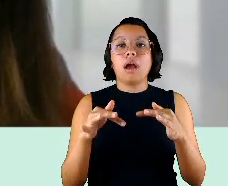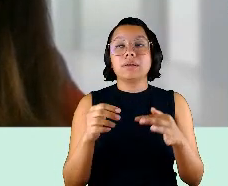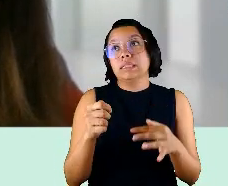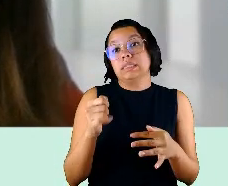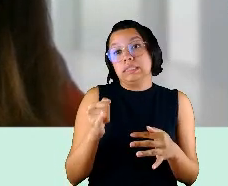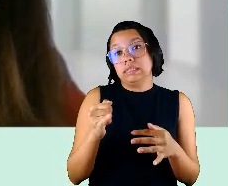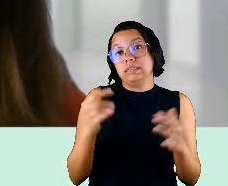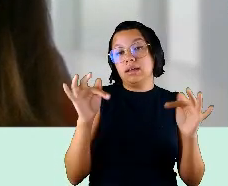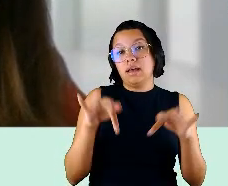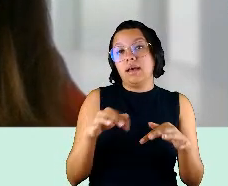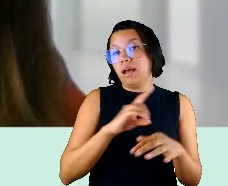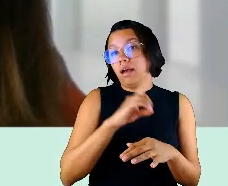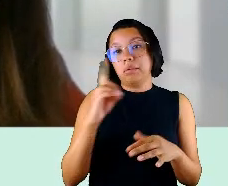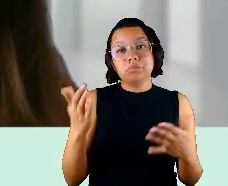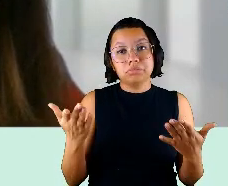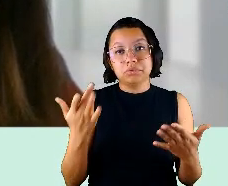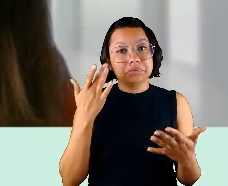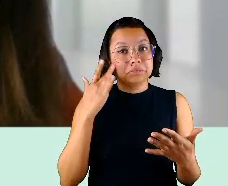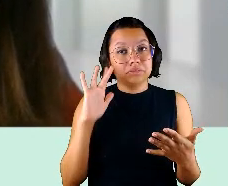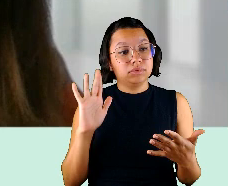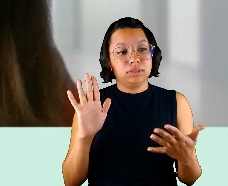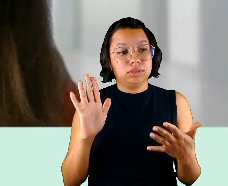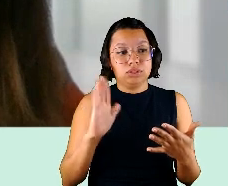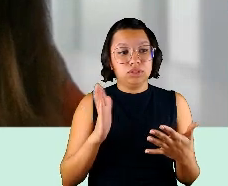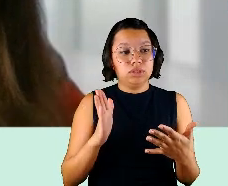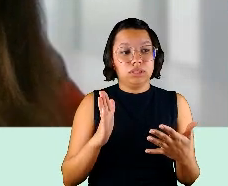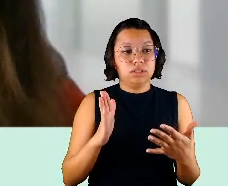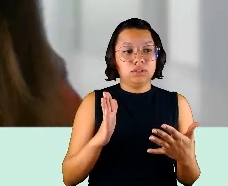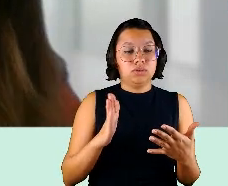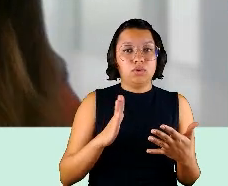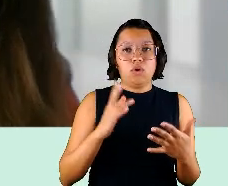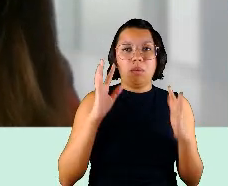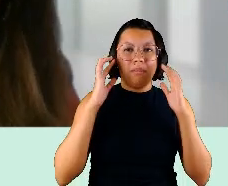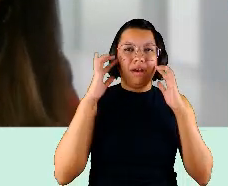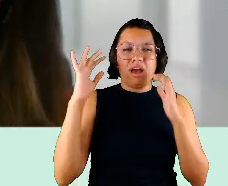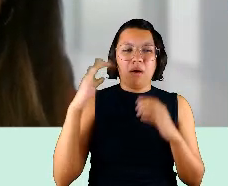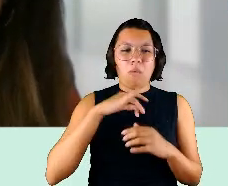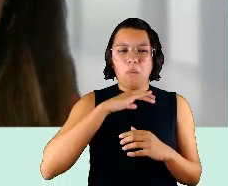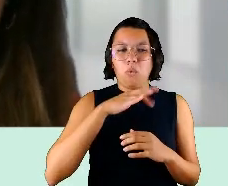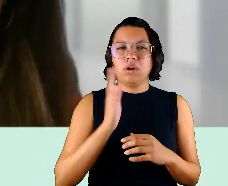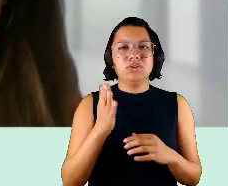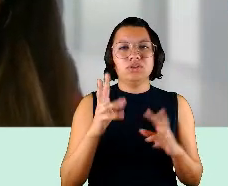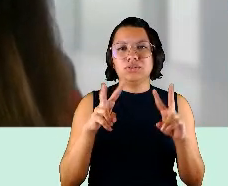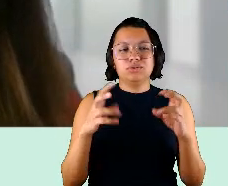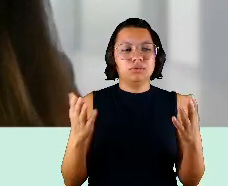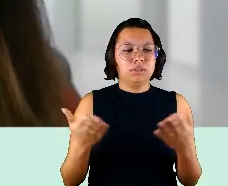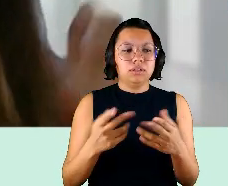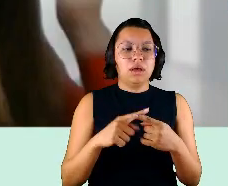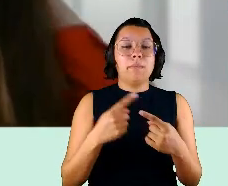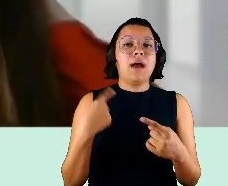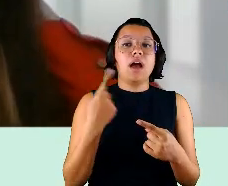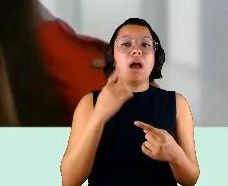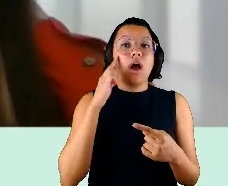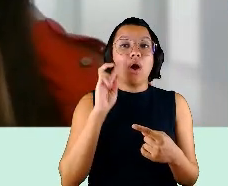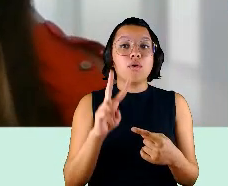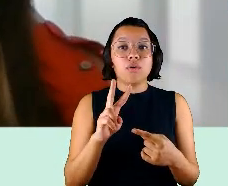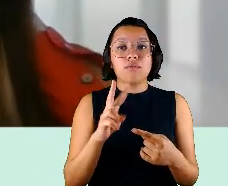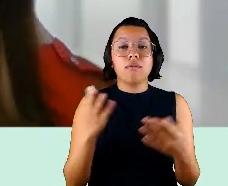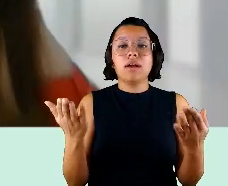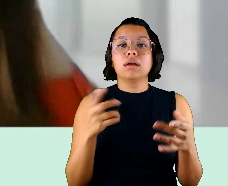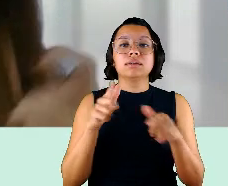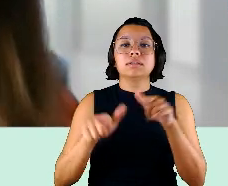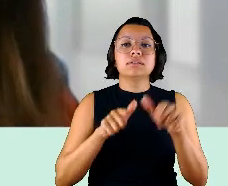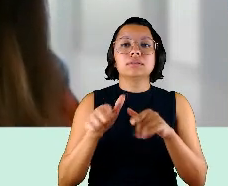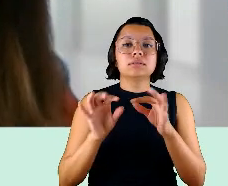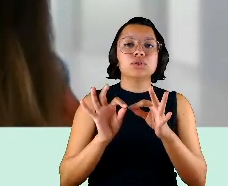acabe, né? Um dia, não sei, já estou muito pessimista sobre isso, mas a gente viu que esse